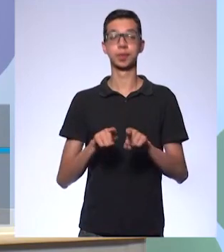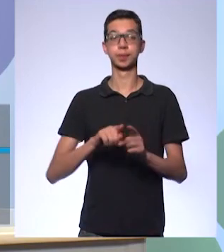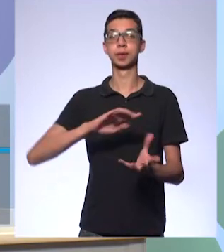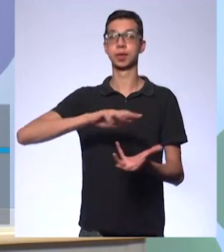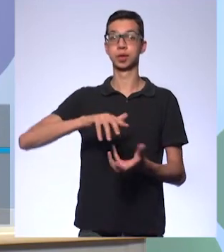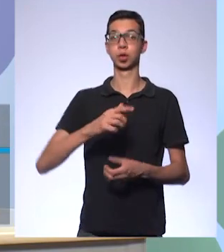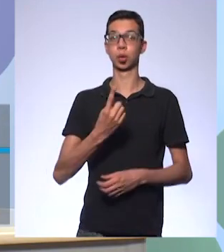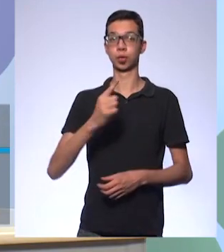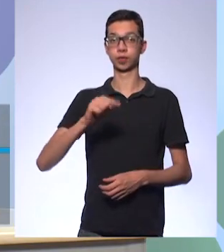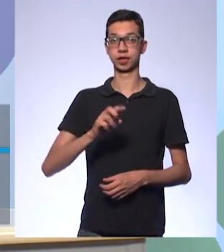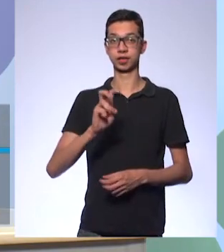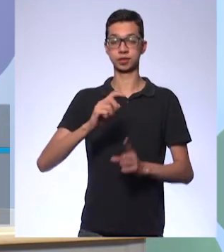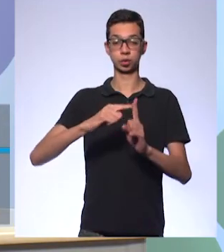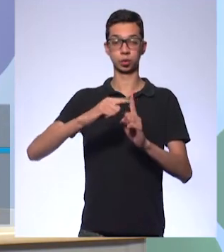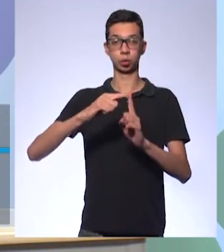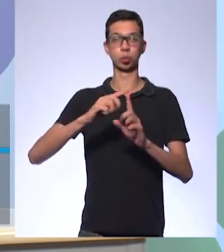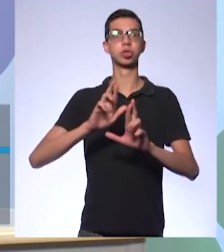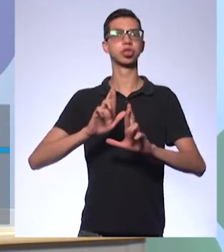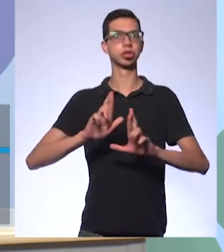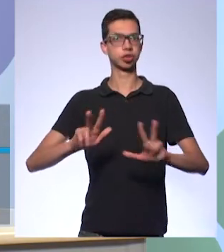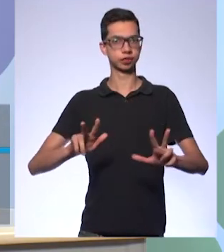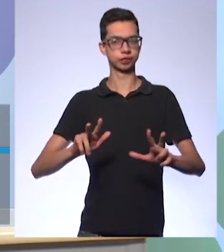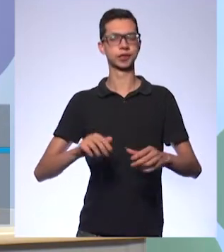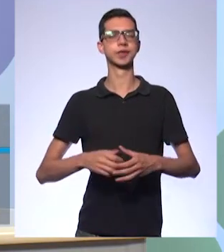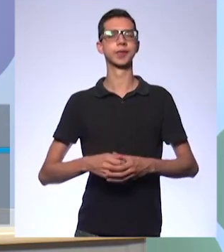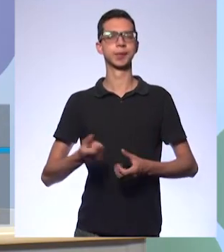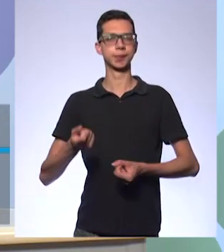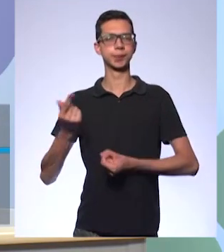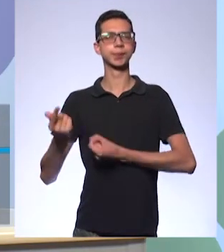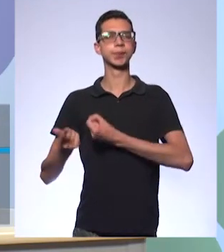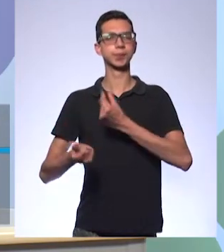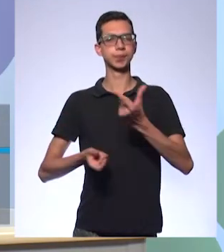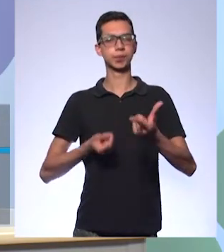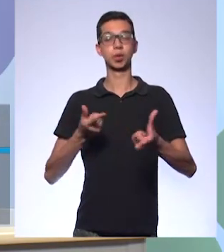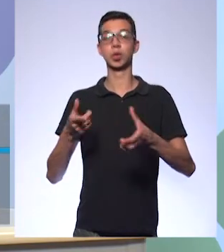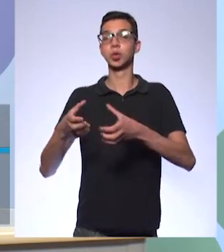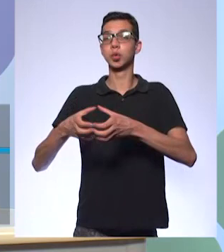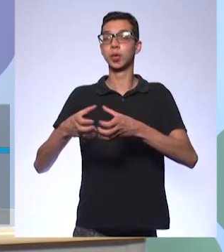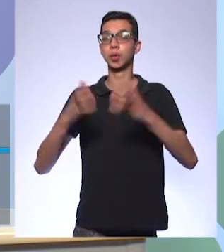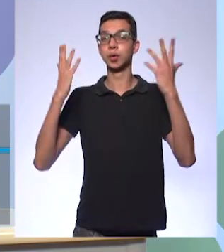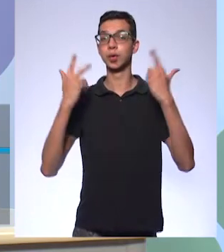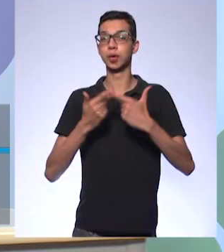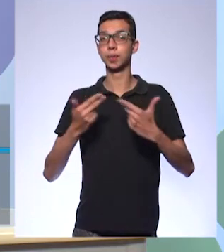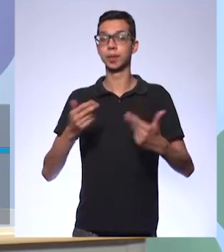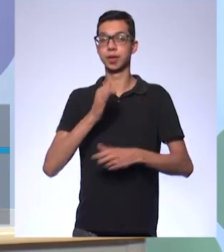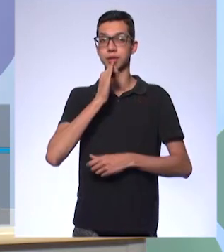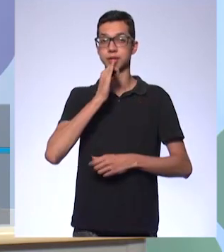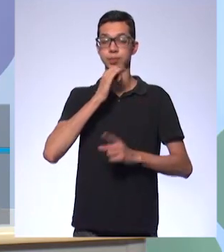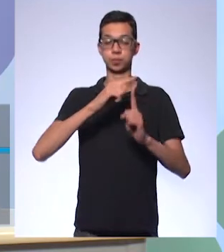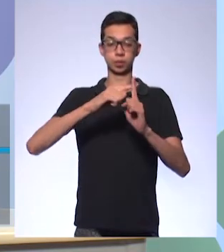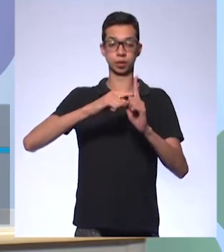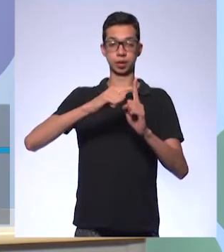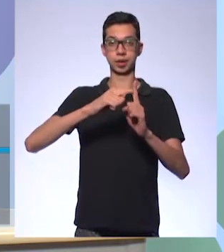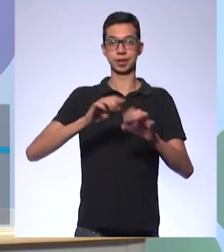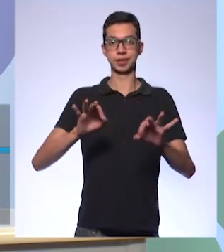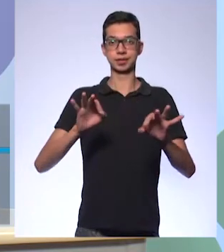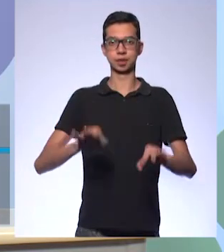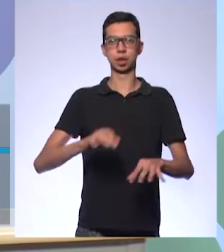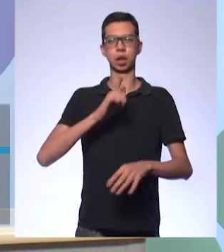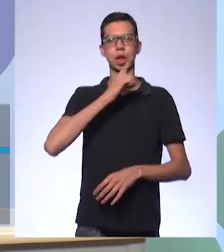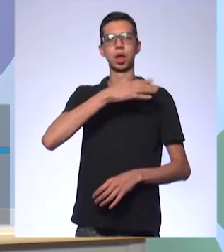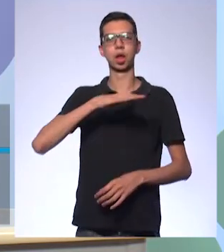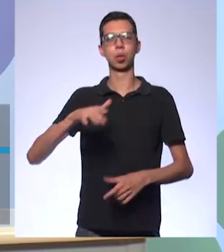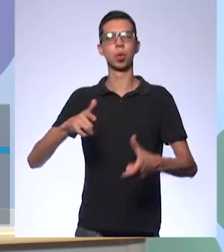1,5 faz muita diferença. Algumas espécies, né, a maioria das espécies, elas têm uma temperatura certa da água onde elas podem